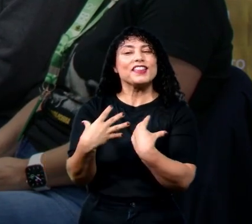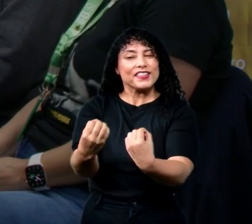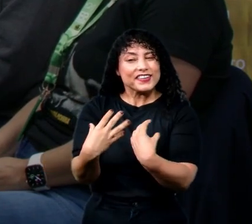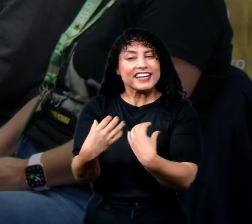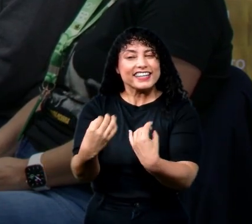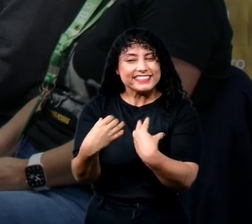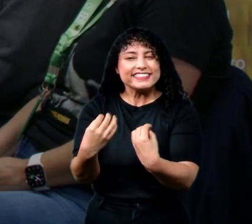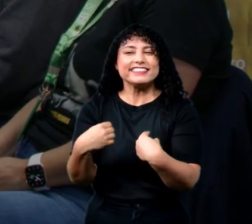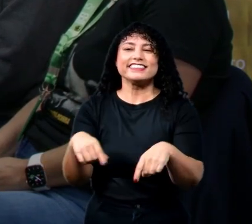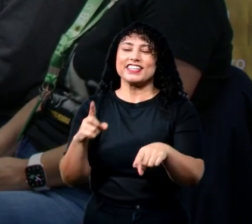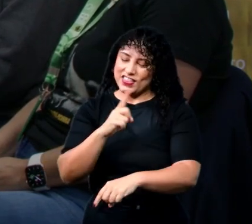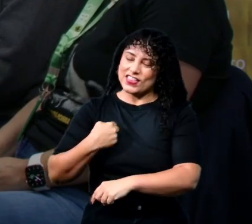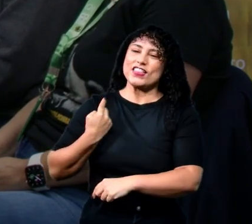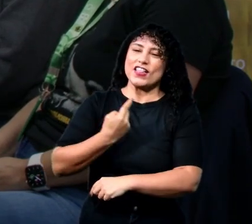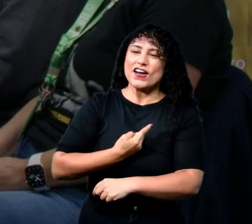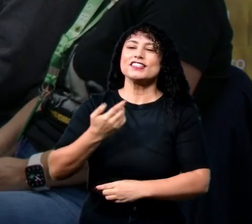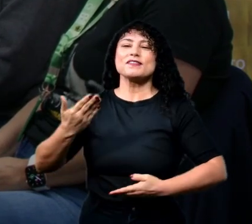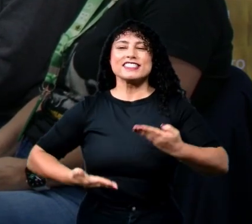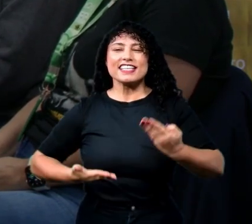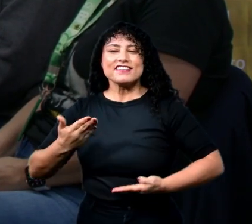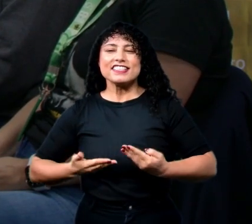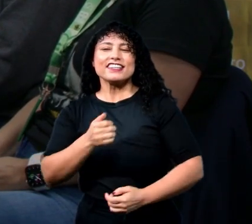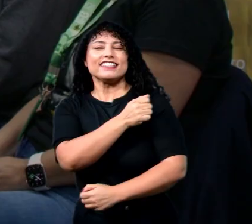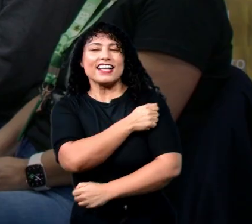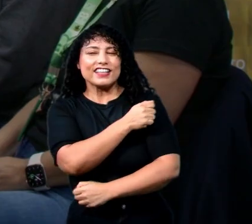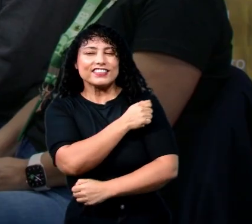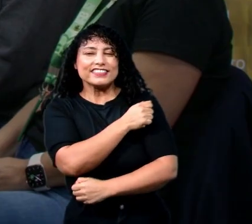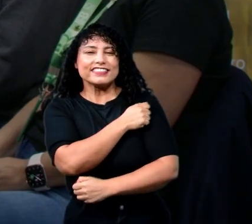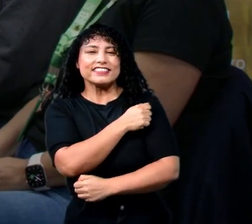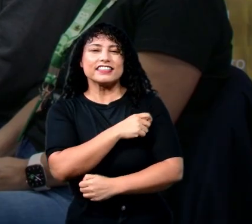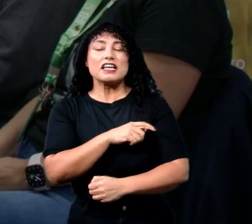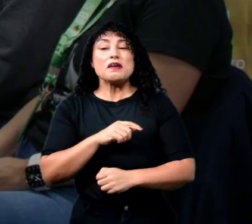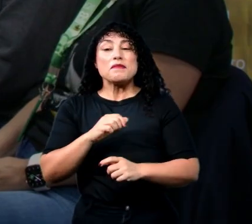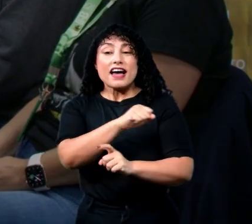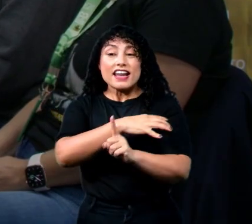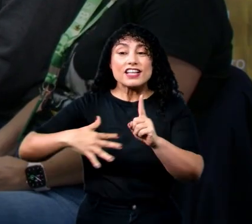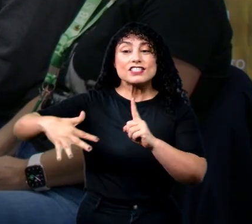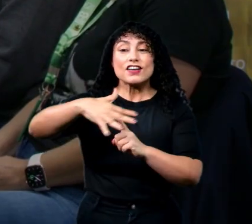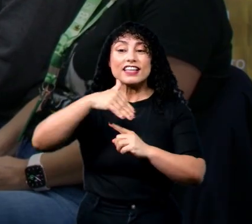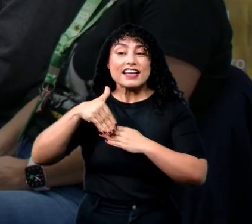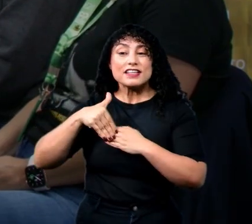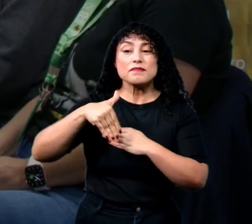Porque nós, quanto servidores, estudantes, para a sociedade, né? Daqui